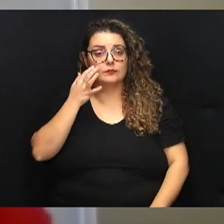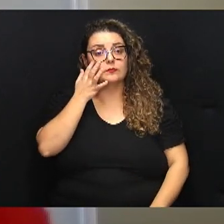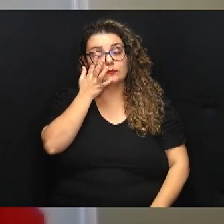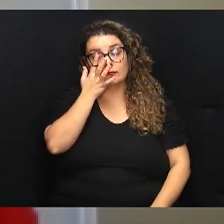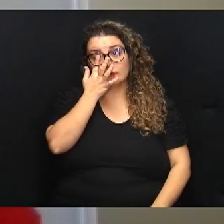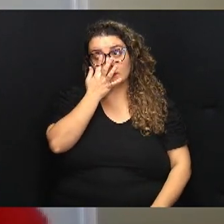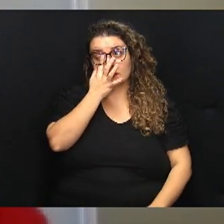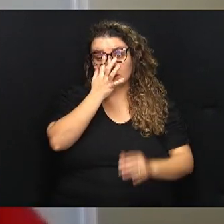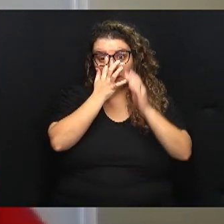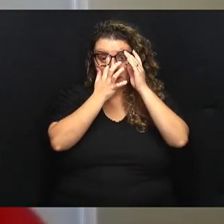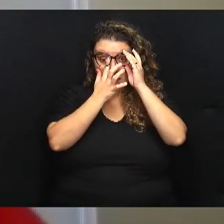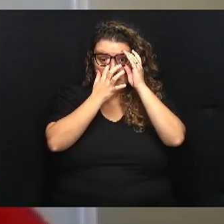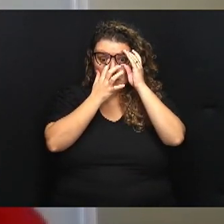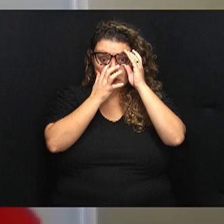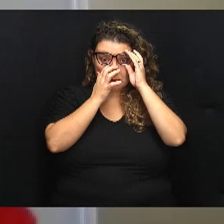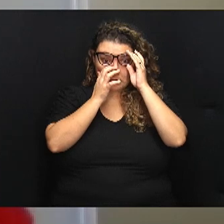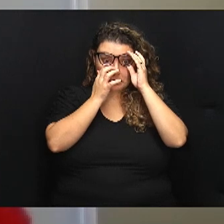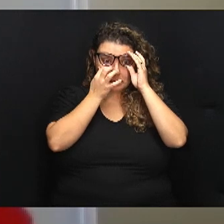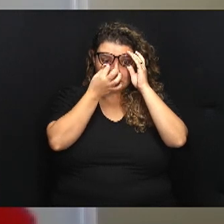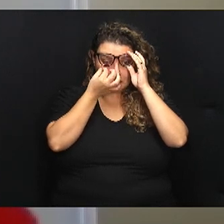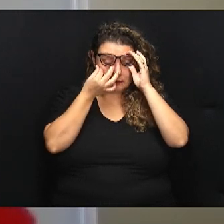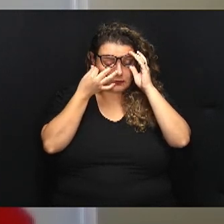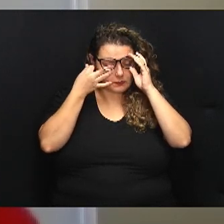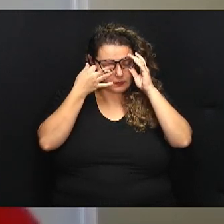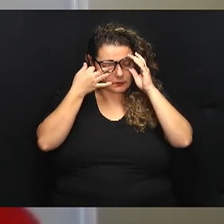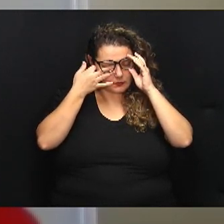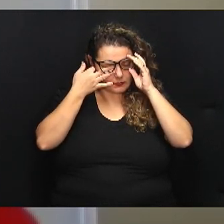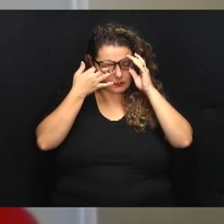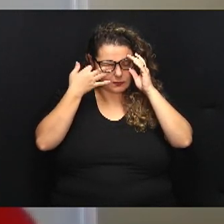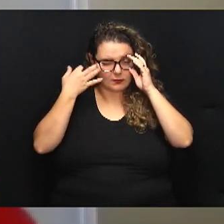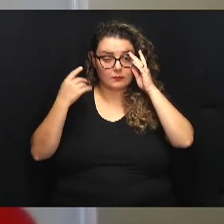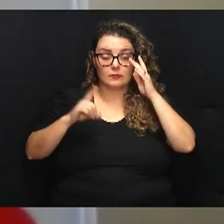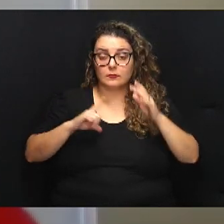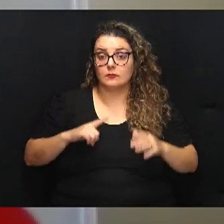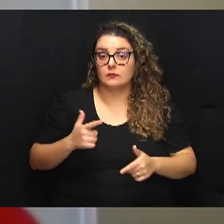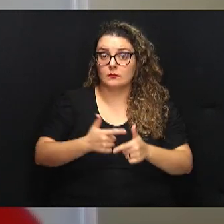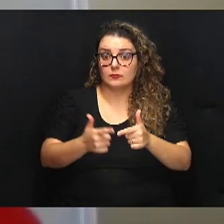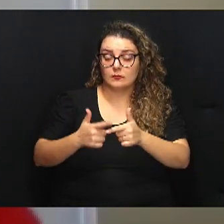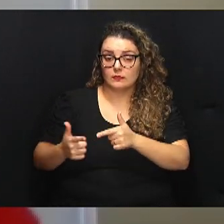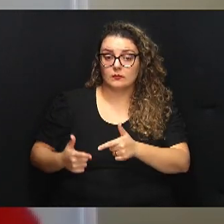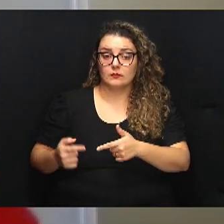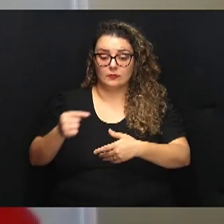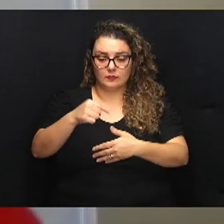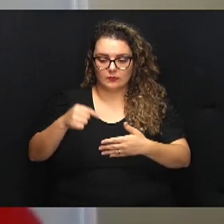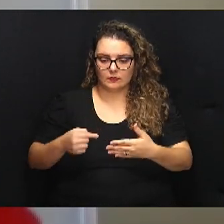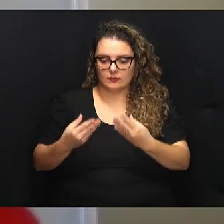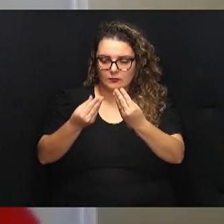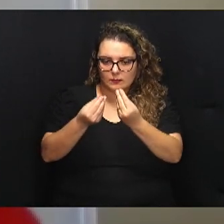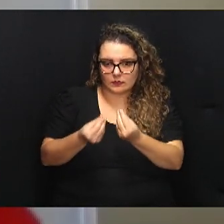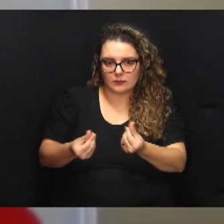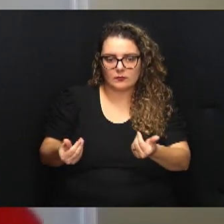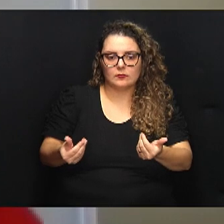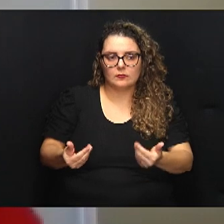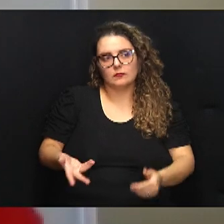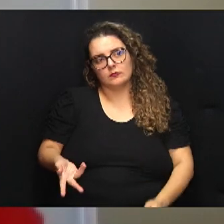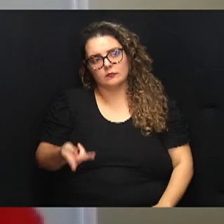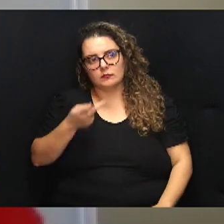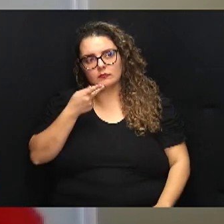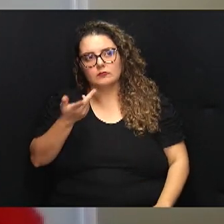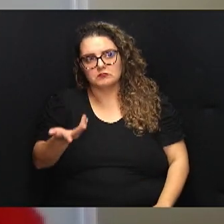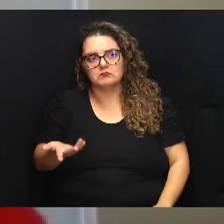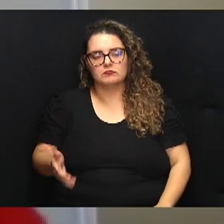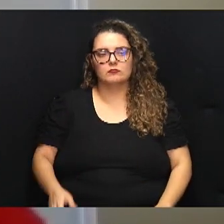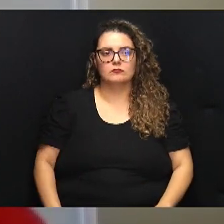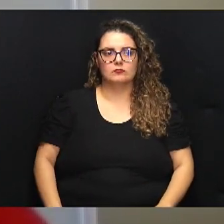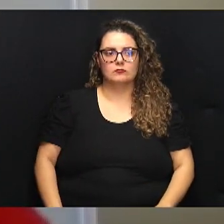mas existem problemas, existem questões que podem ser aperfeiçoadas. Esta é, digamos assim,